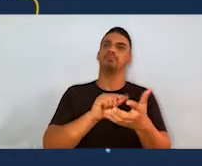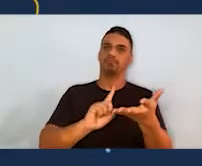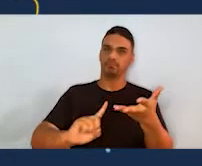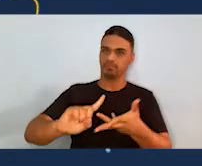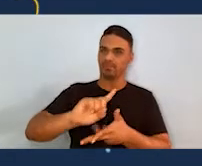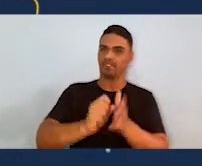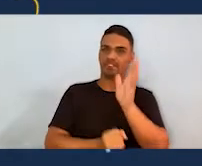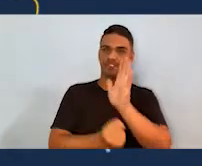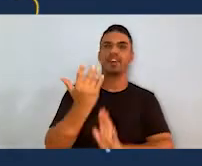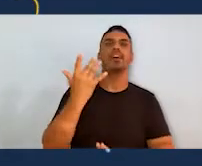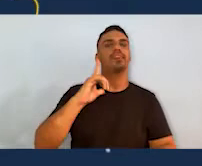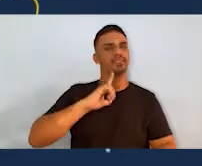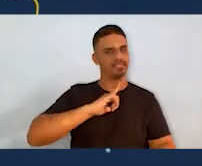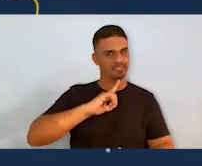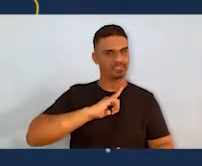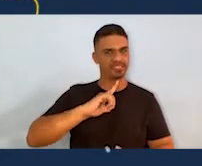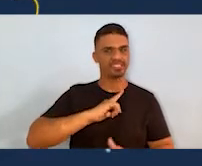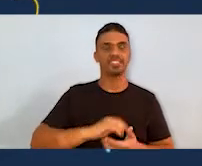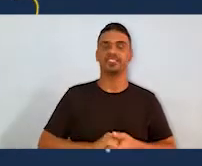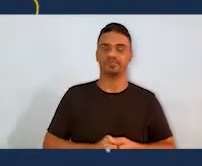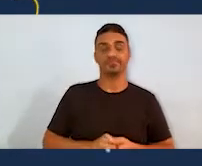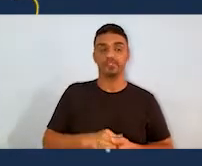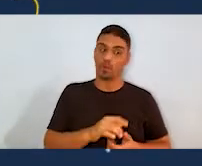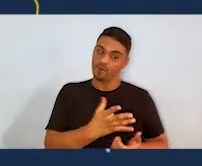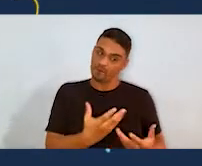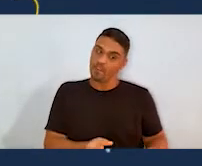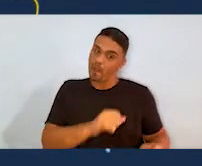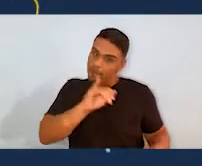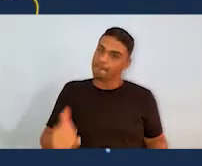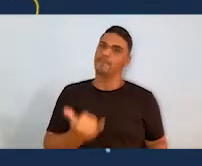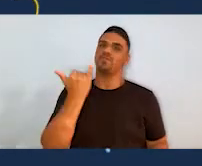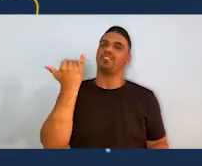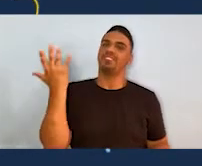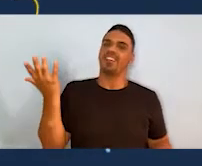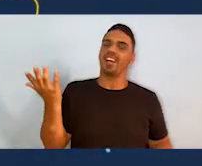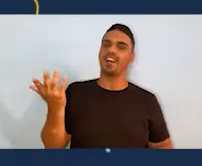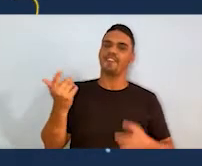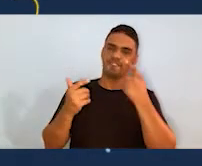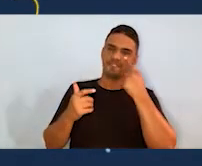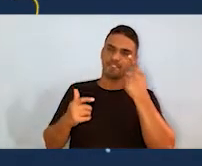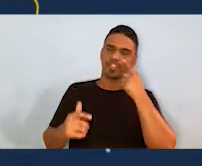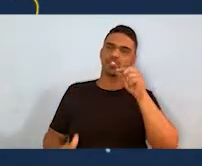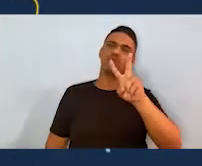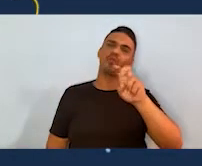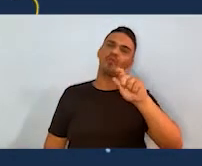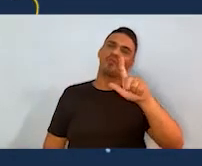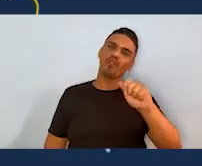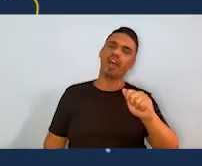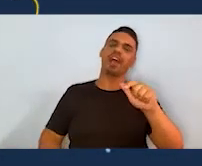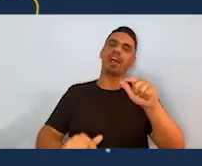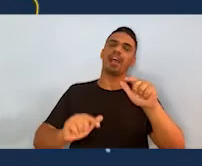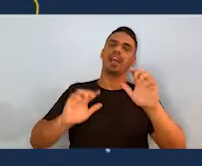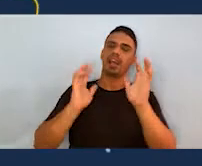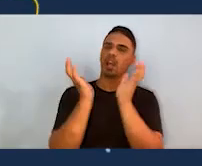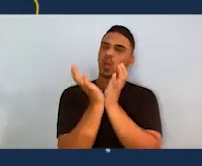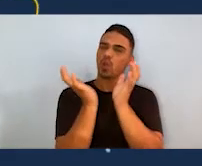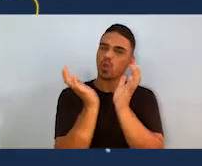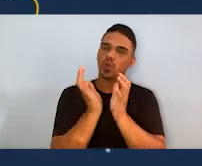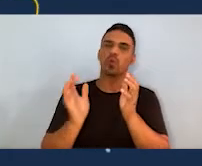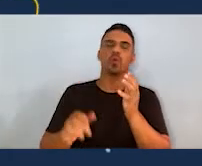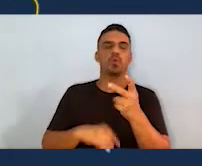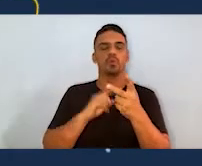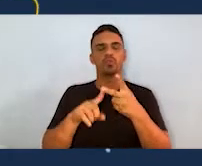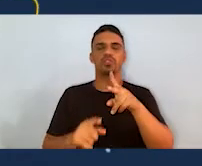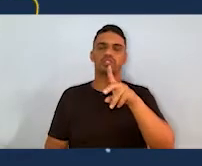bastante coisa, então bora aproveitar. Eu vejo muita vaga nos grupos, no